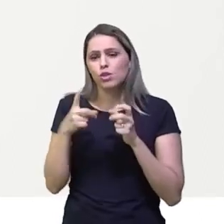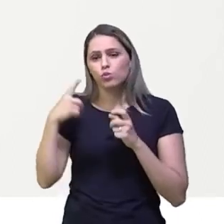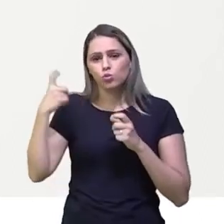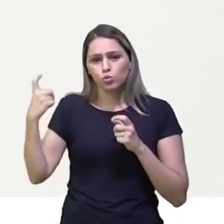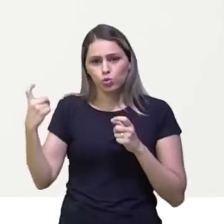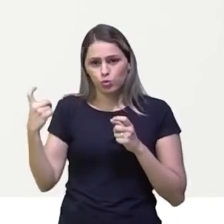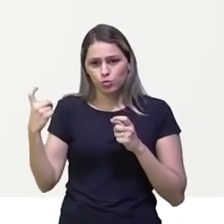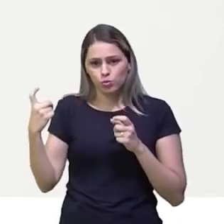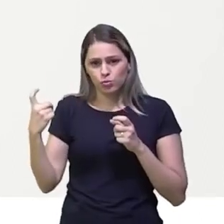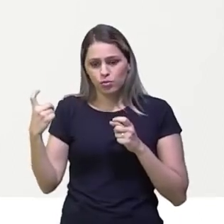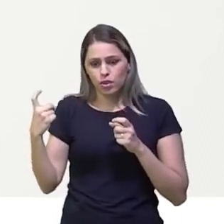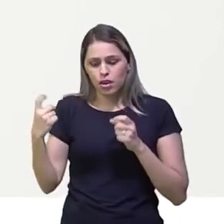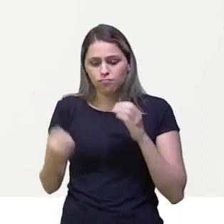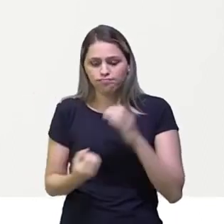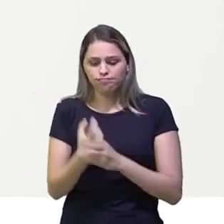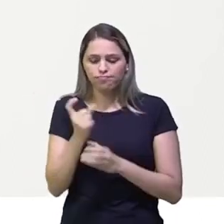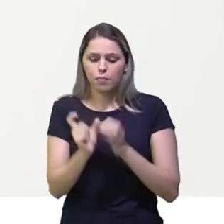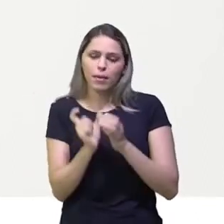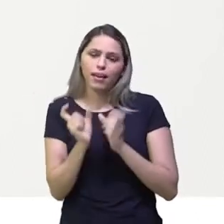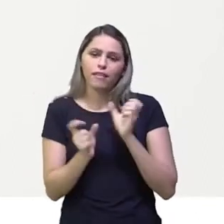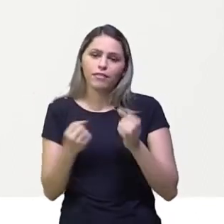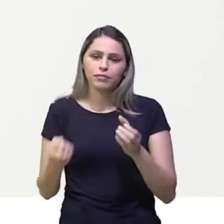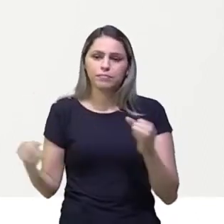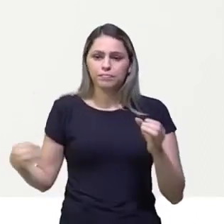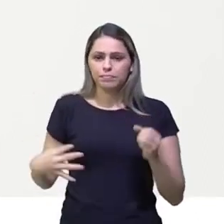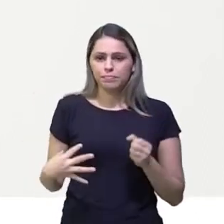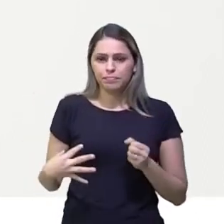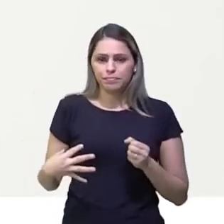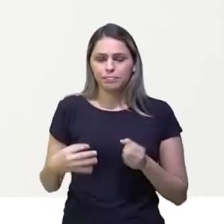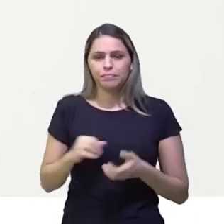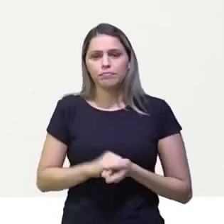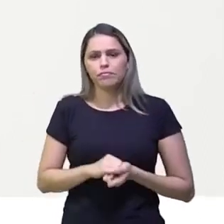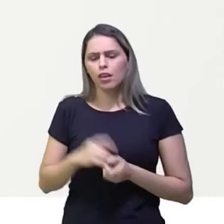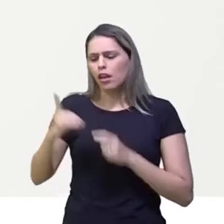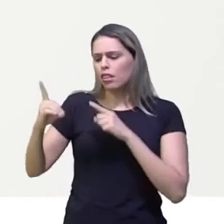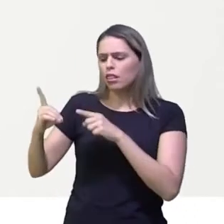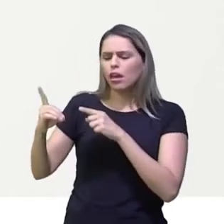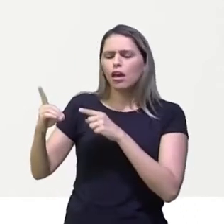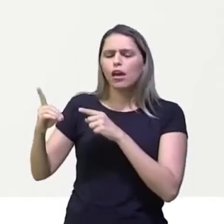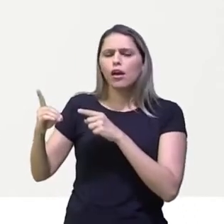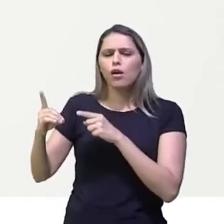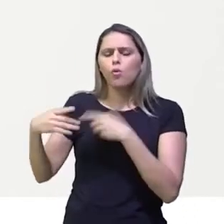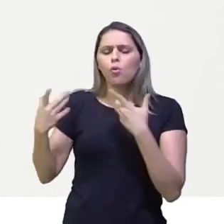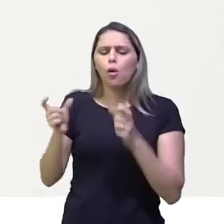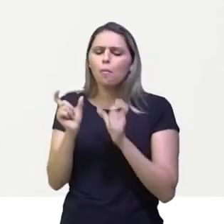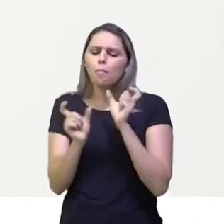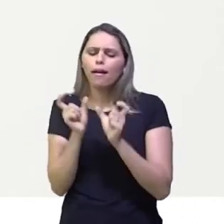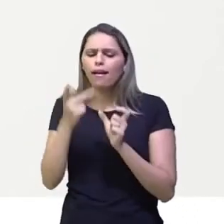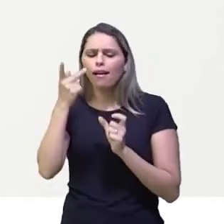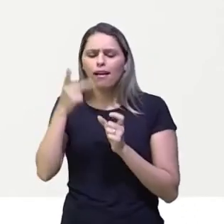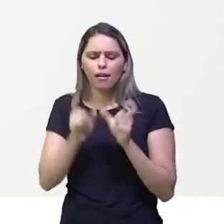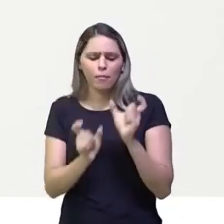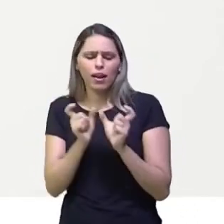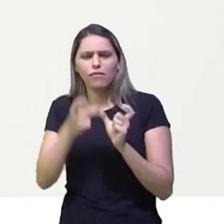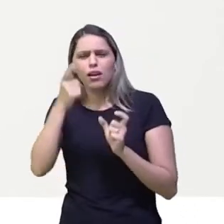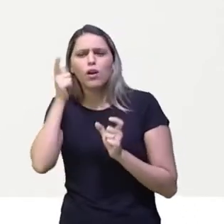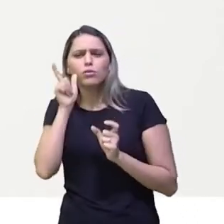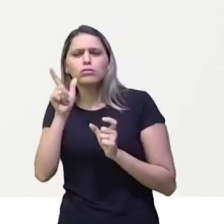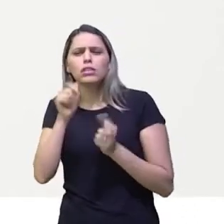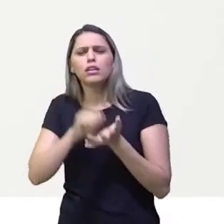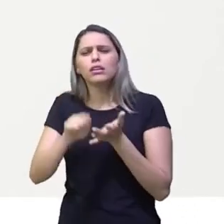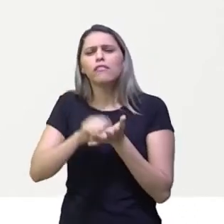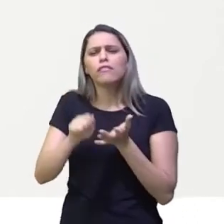voz para a gente formar novas palavrinhas. O que é que eu tenho aqui com a letra D? Vamos pensar. O que é que começa com a letra D? Uma palavra